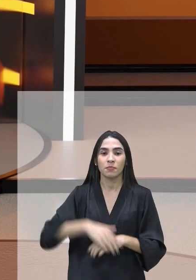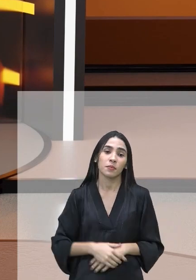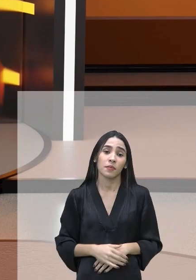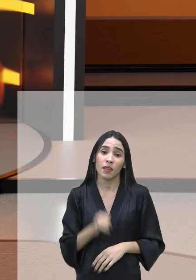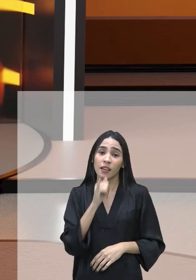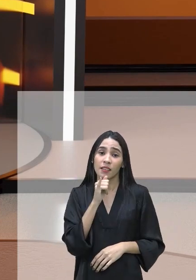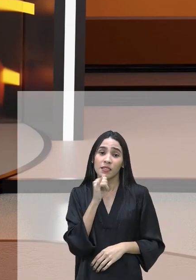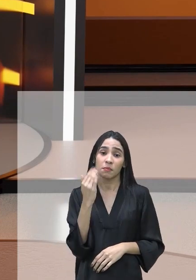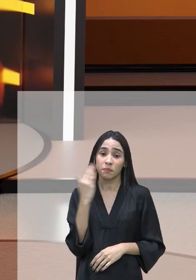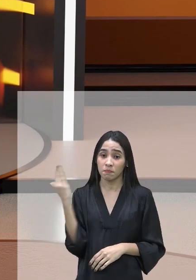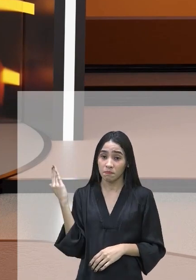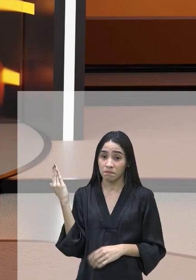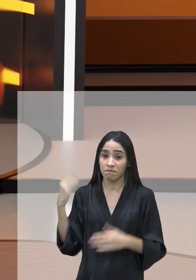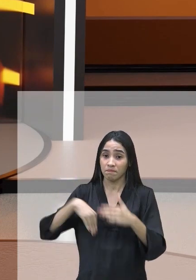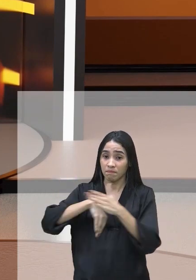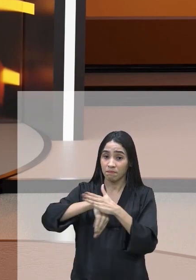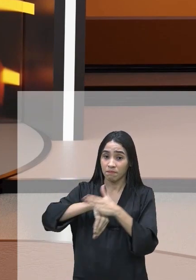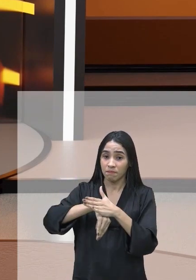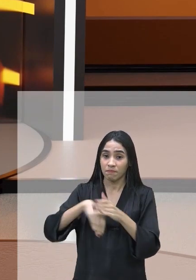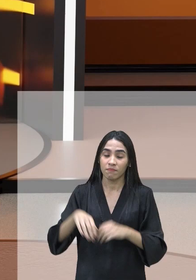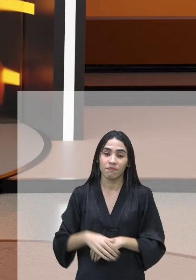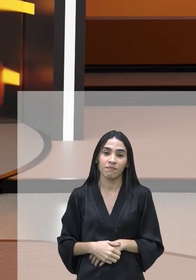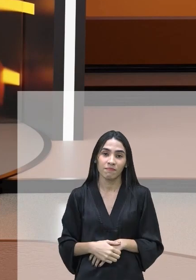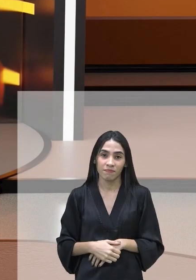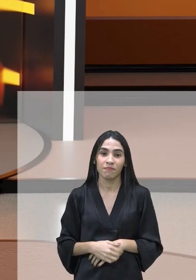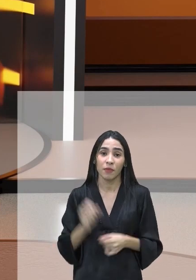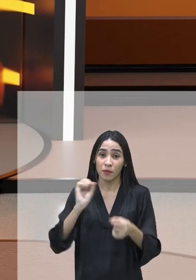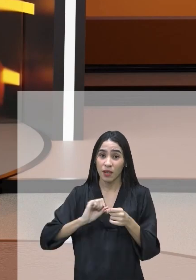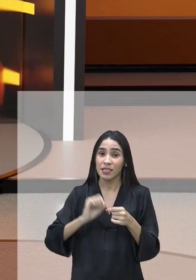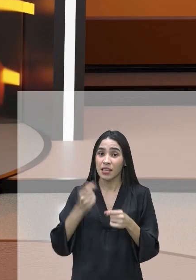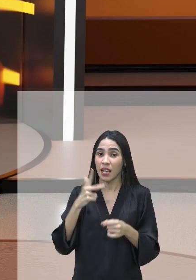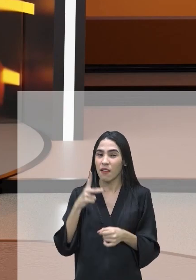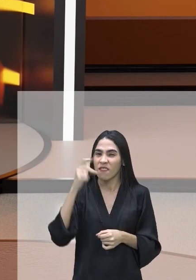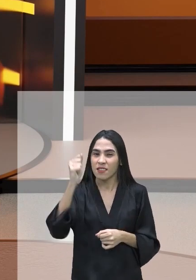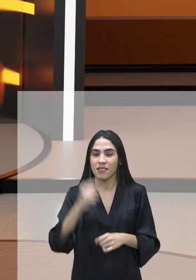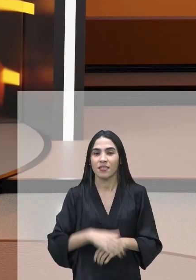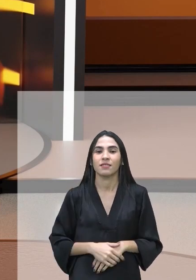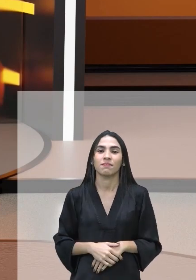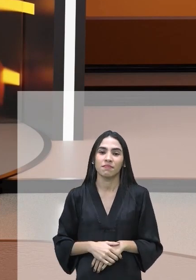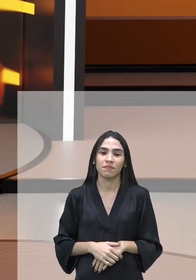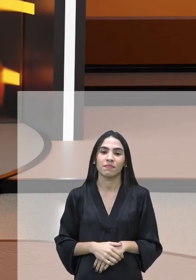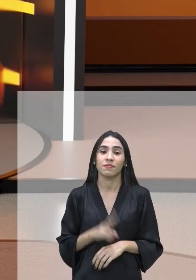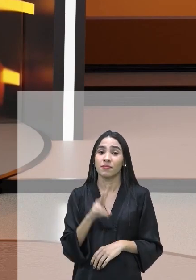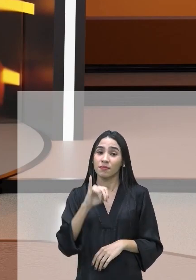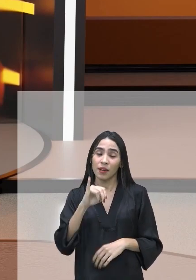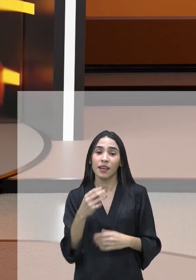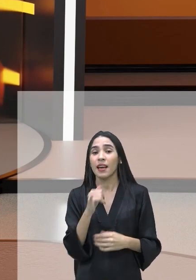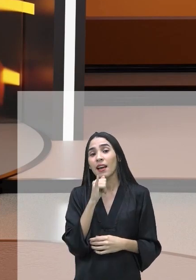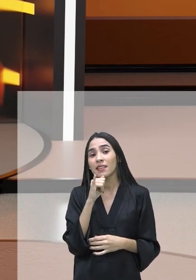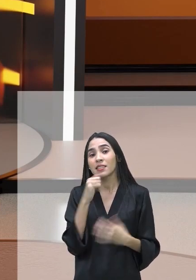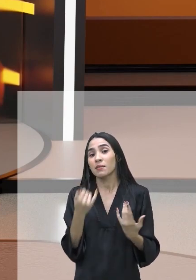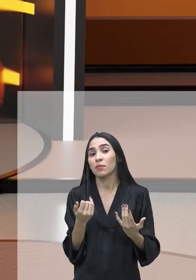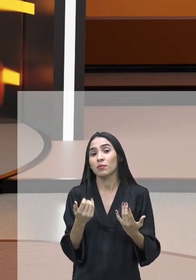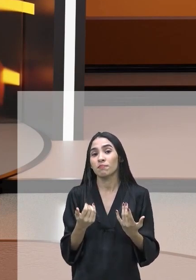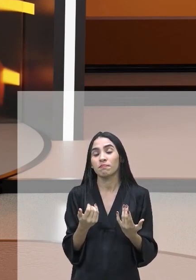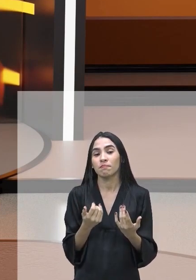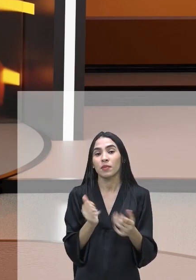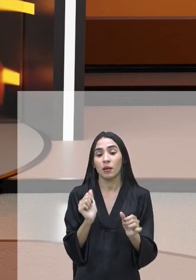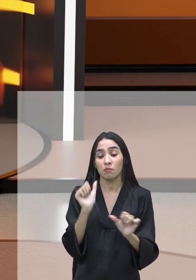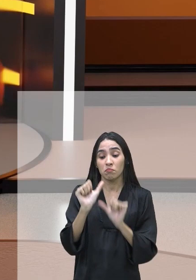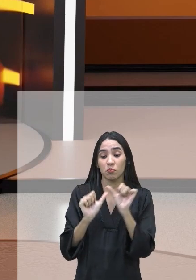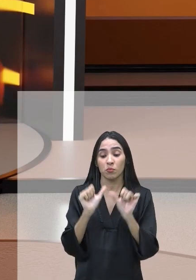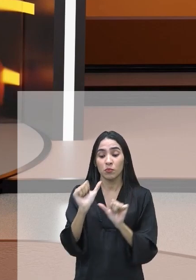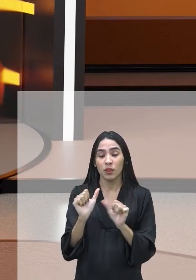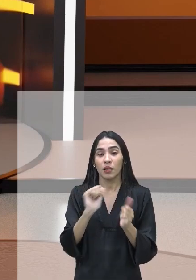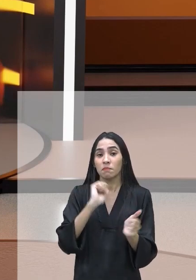aqui dessa partida de futebol, é fazer o gol. É isso que vai, digamos assim, vai ser modelado, vai